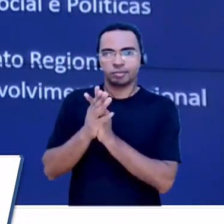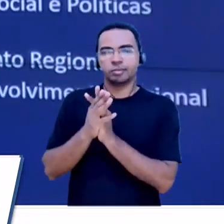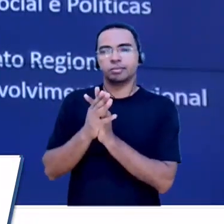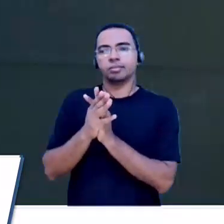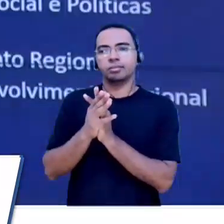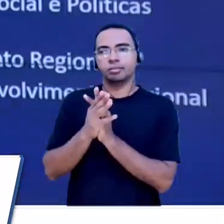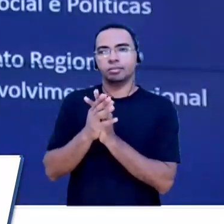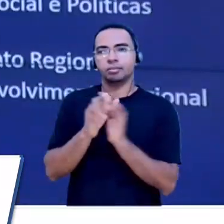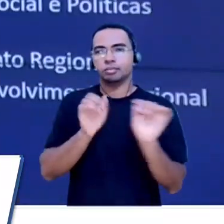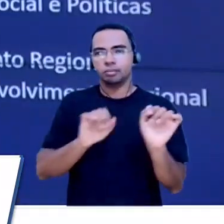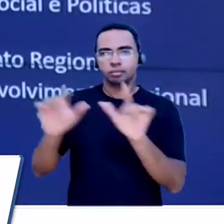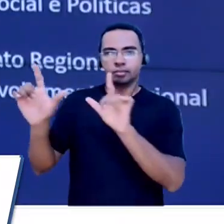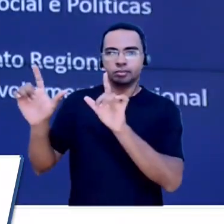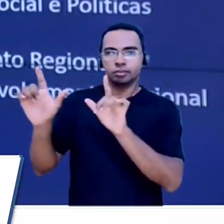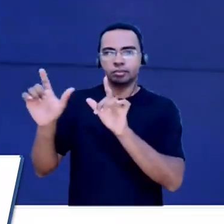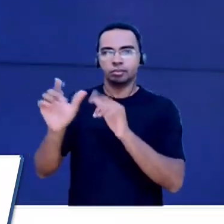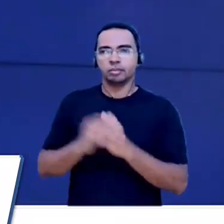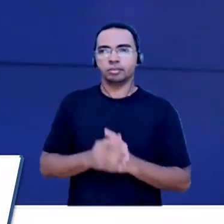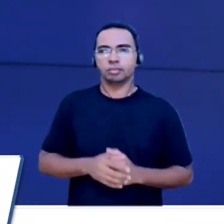Próximo slide.